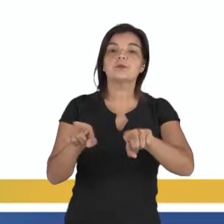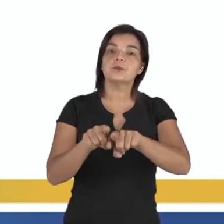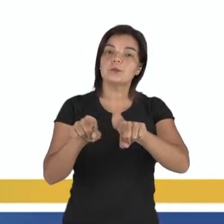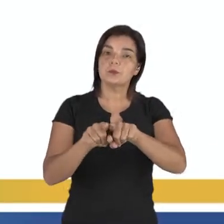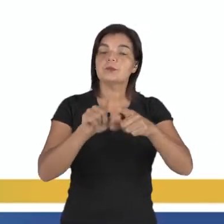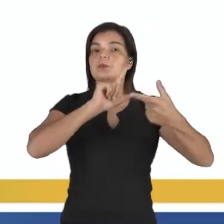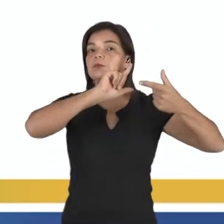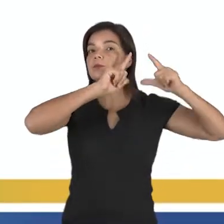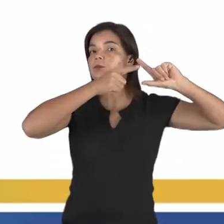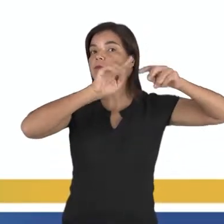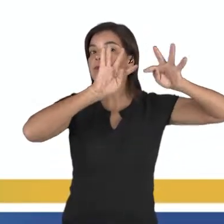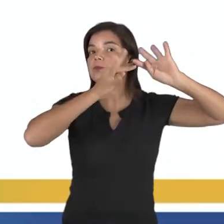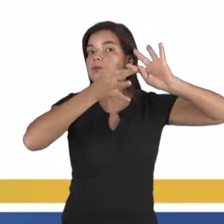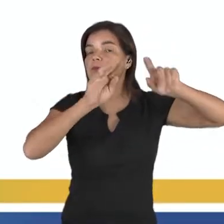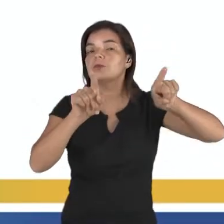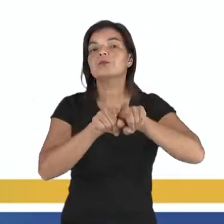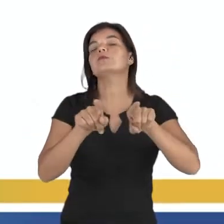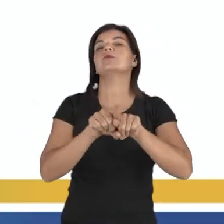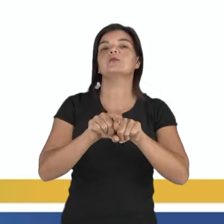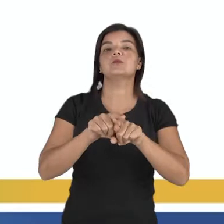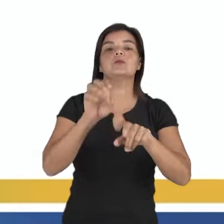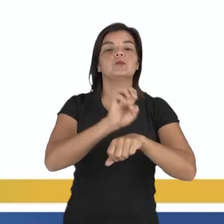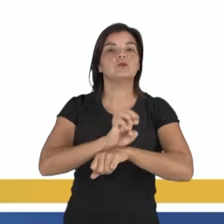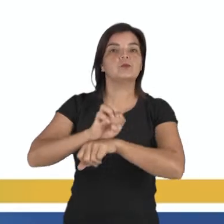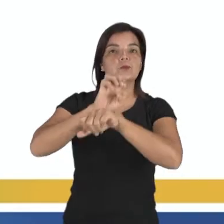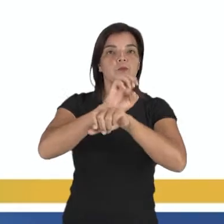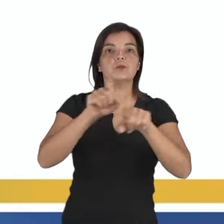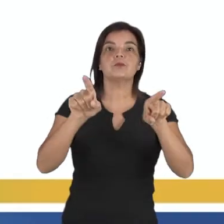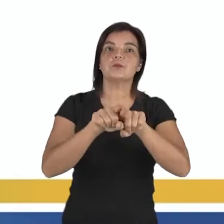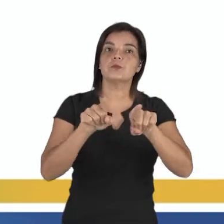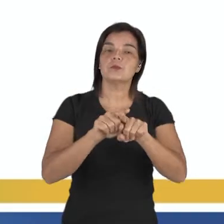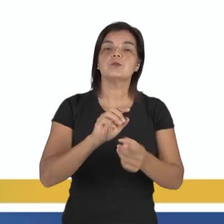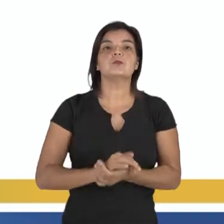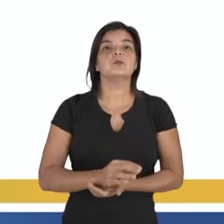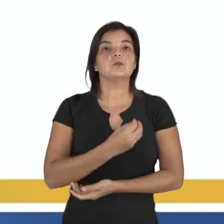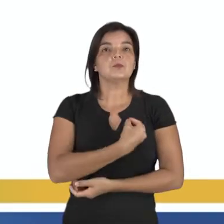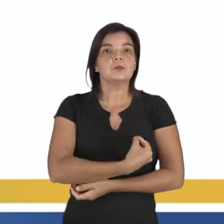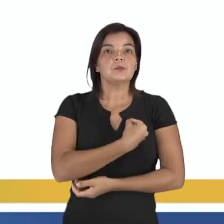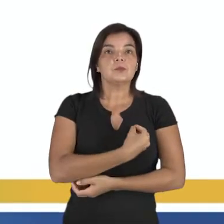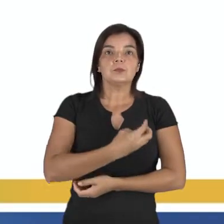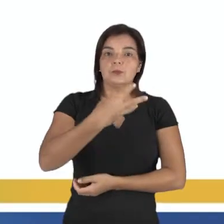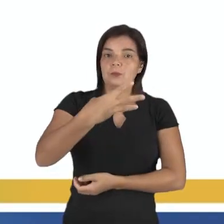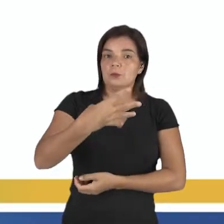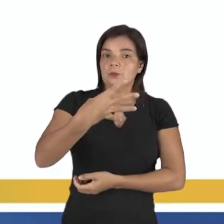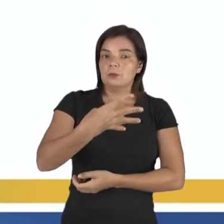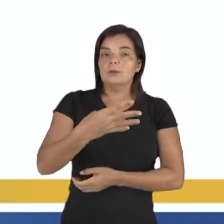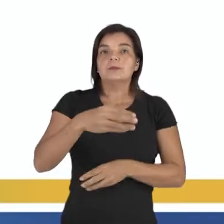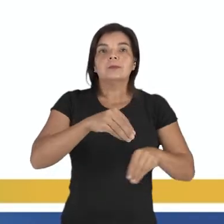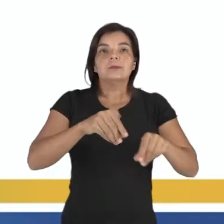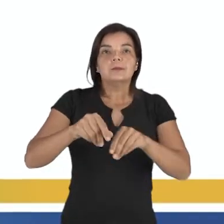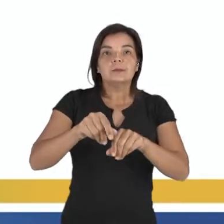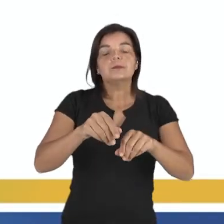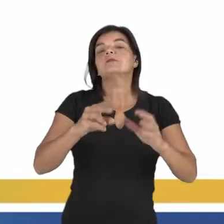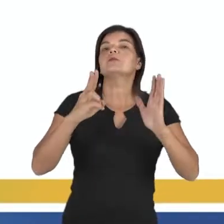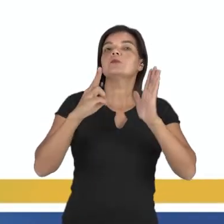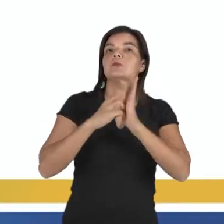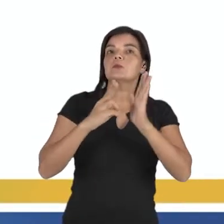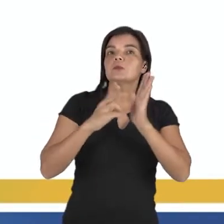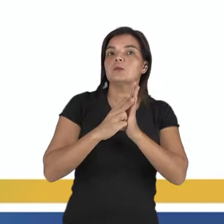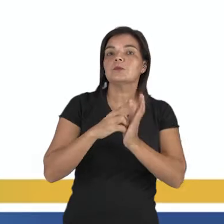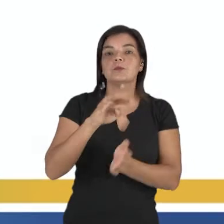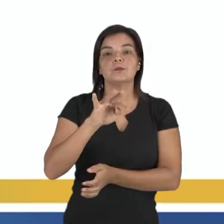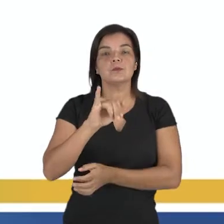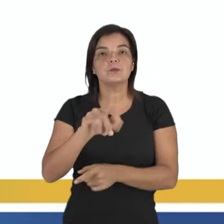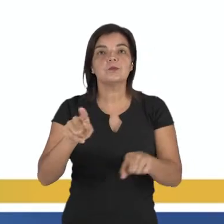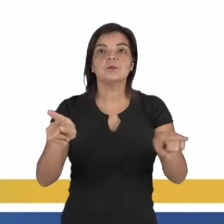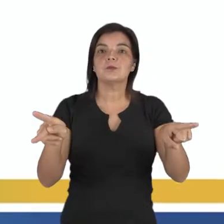tradições no nosso estado. E aí, continuando, nelas estão habitadas as 34 terras indígenas, ou TI,